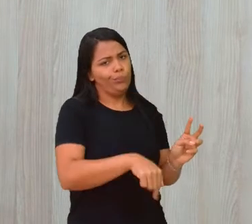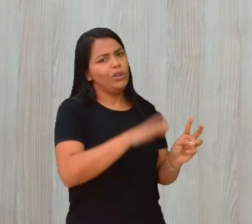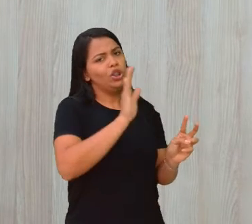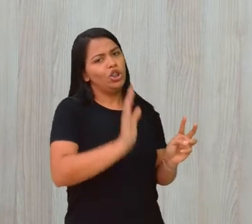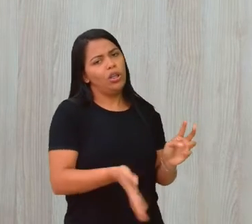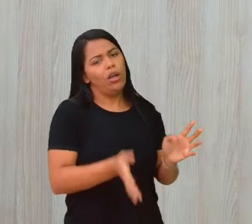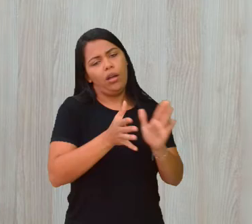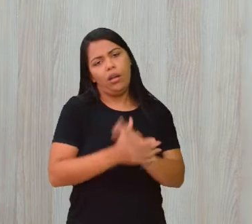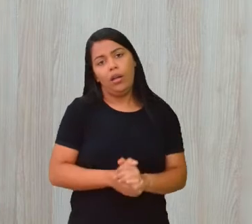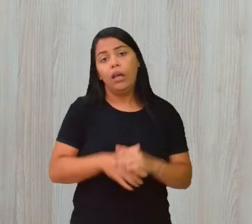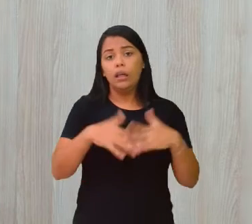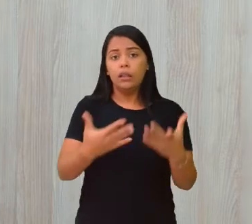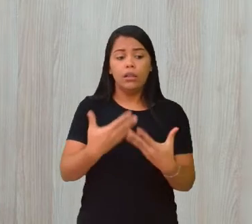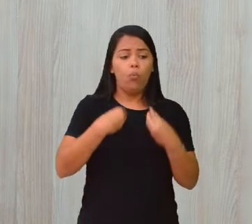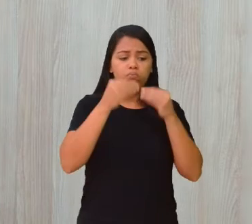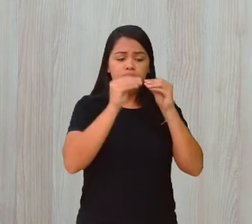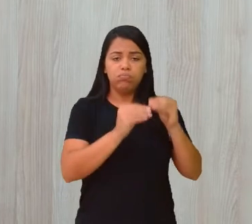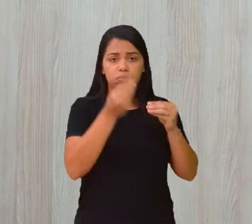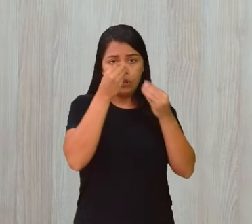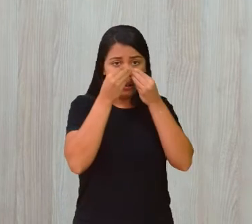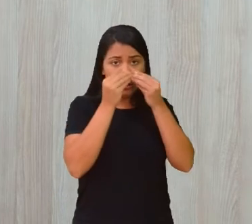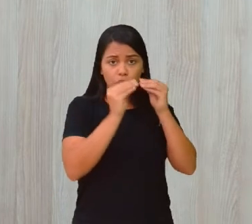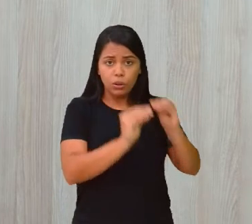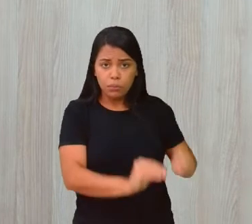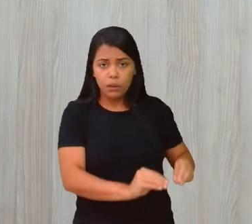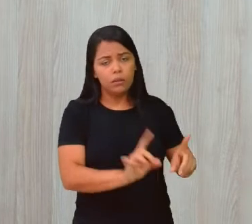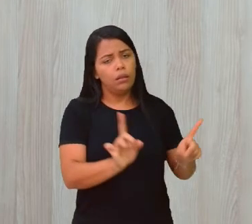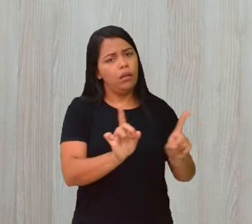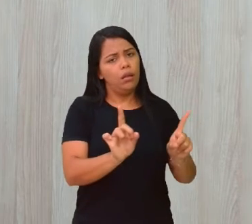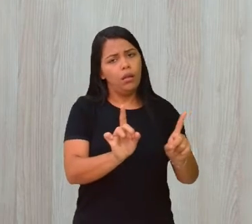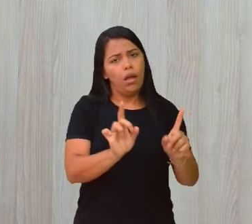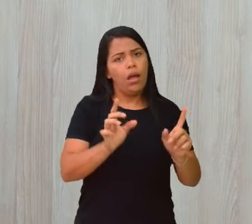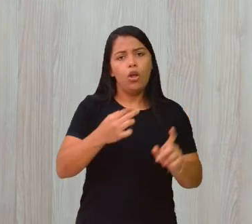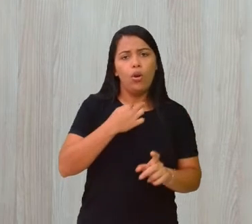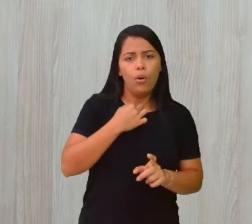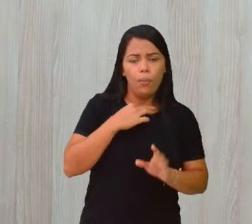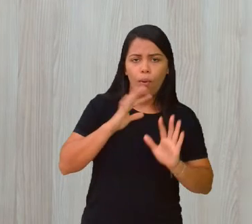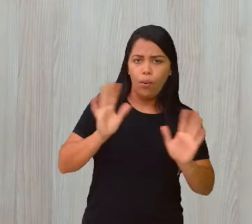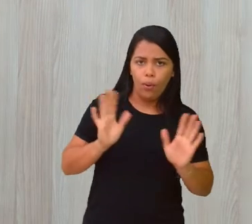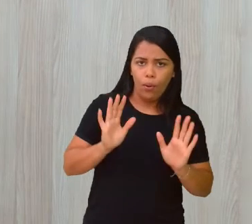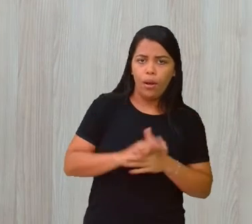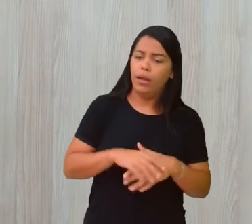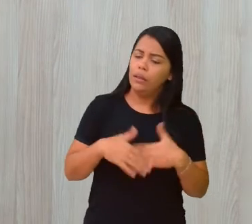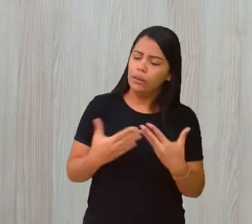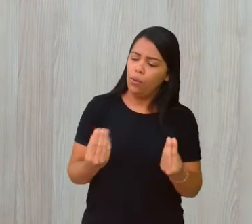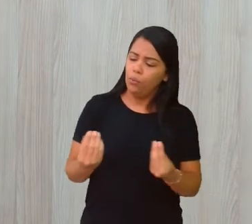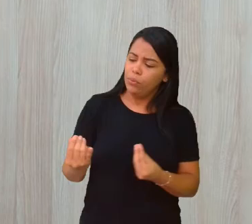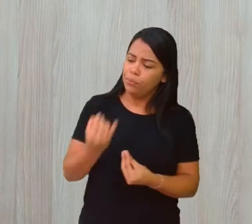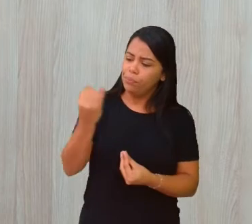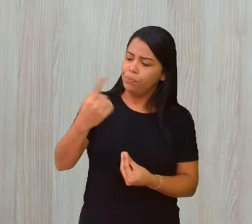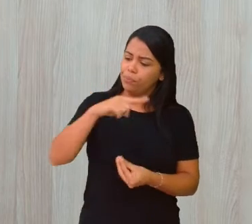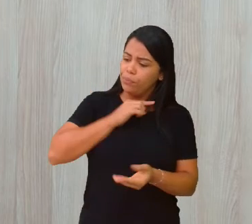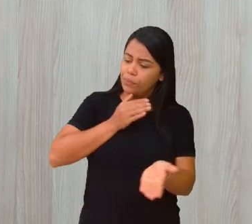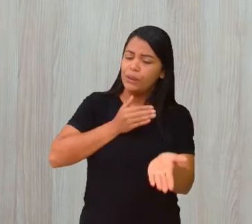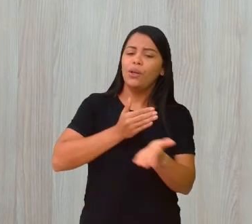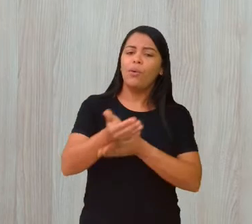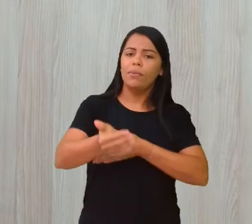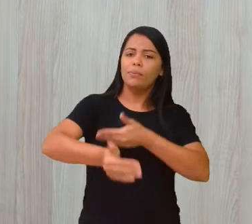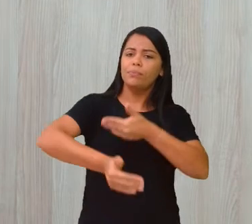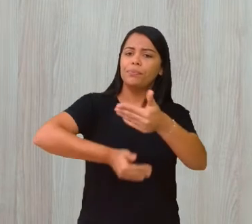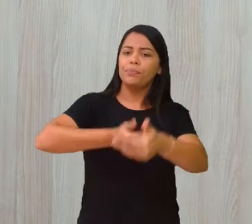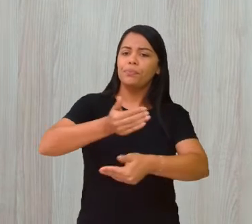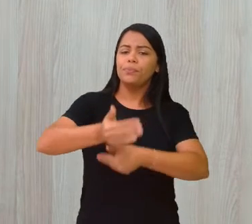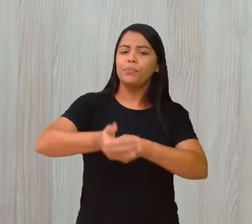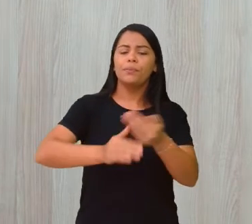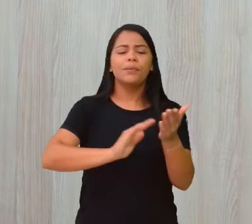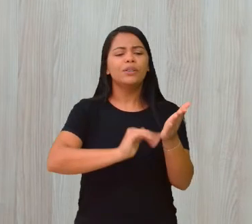não podem ser esquecidos. Então é muito importante que a gente comece, né, esse passo a passo para